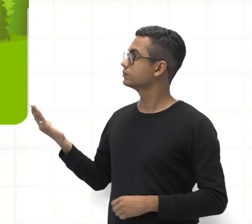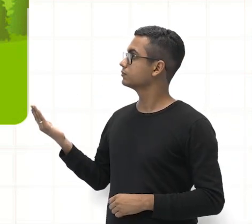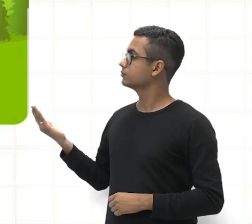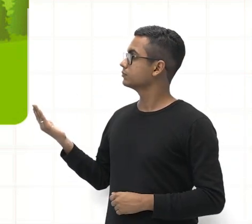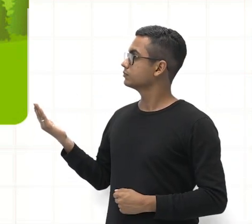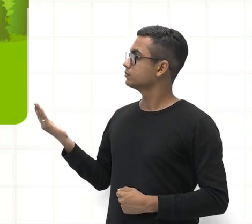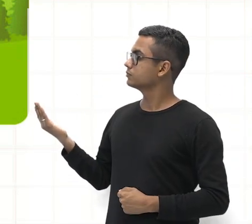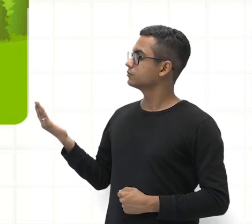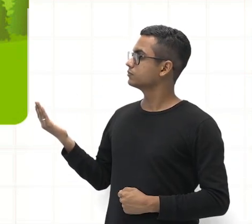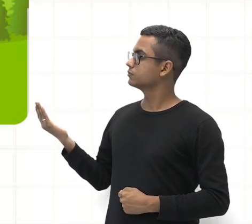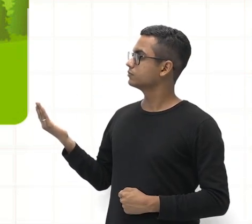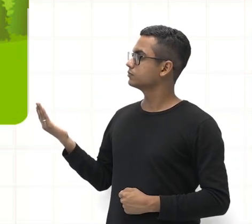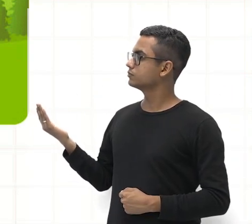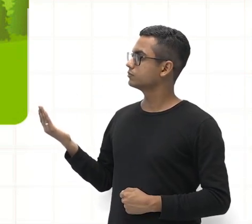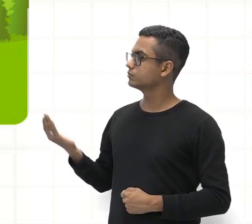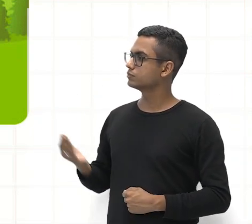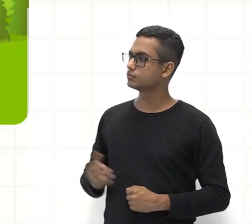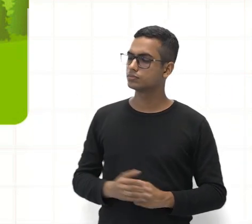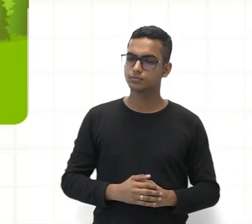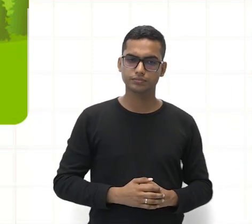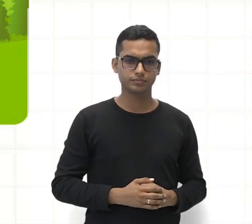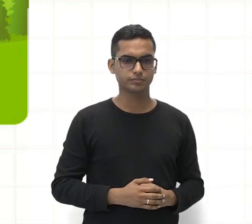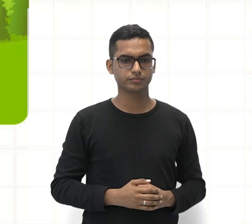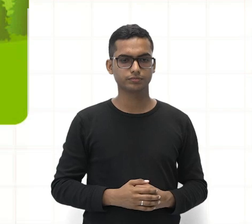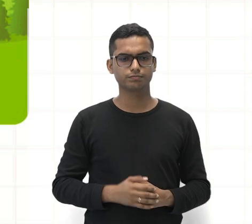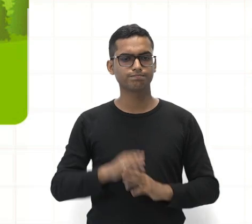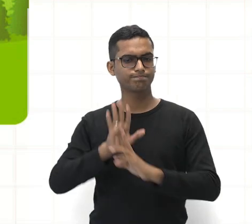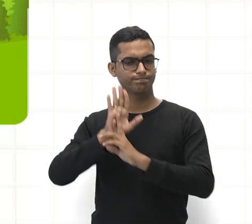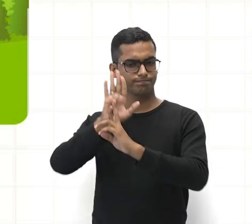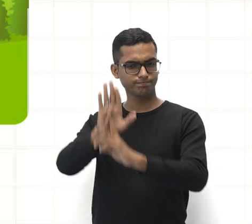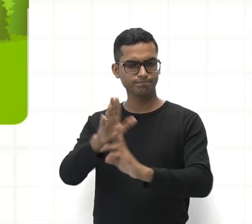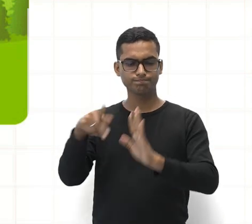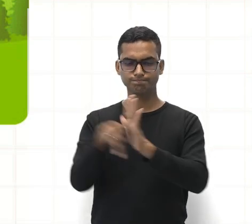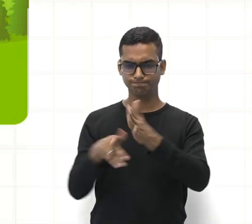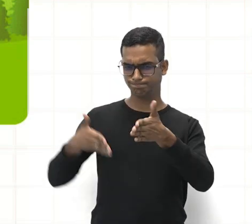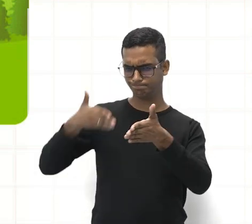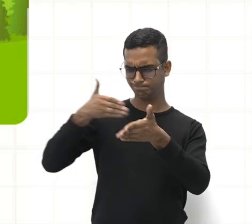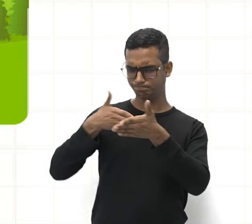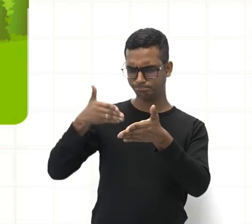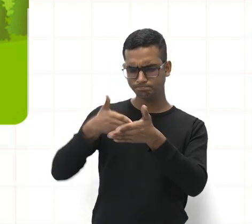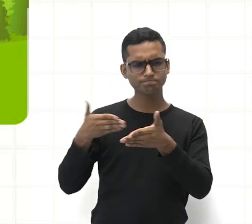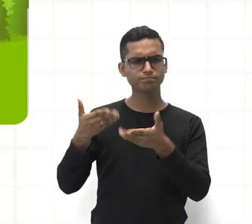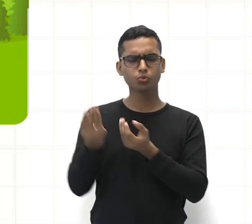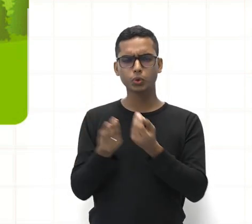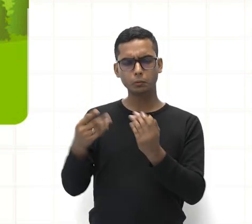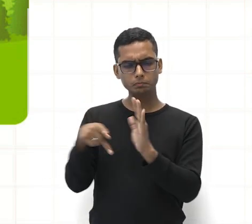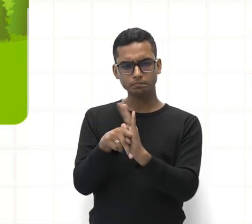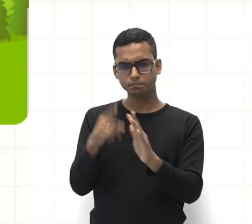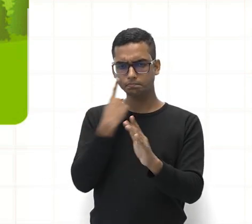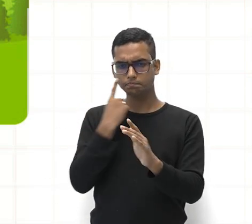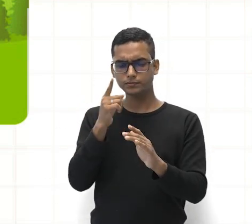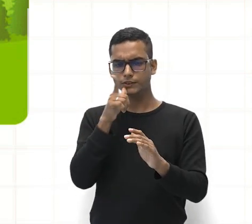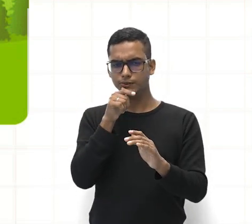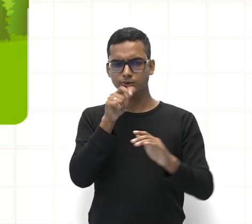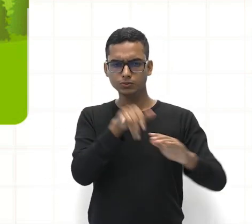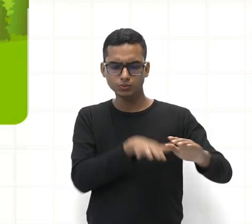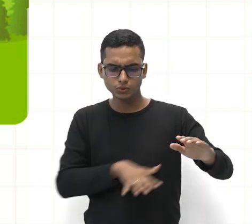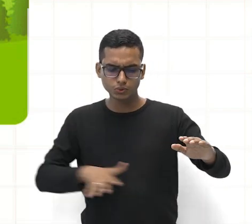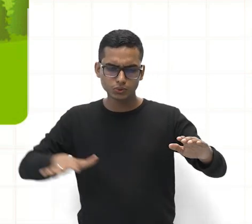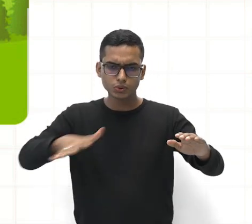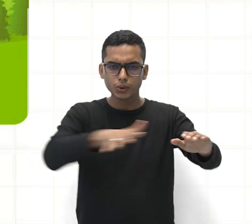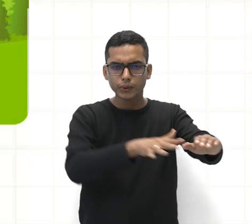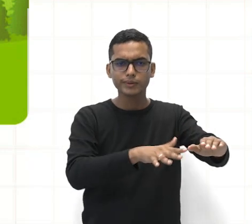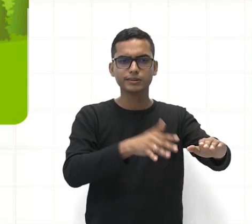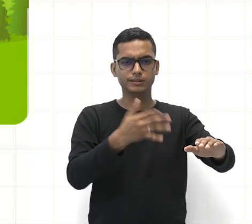circundando aí a nossa ilustração, ela representa o limite dessa bacia hidrográfica. Então